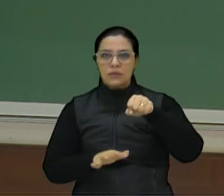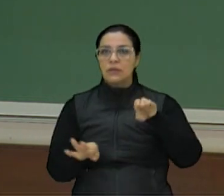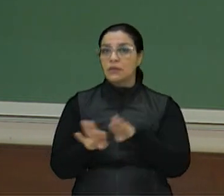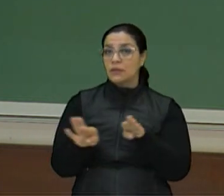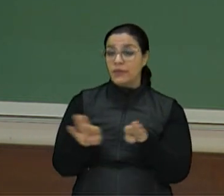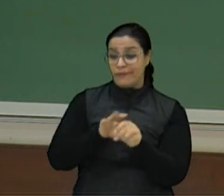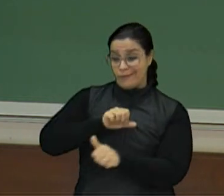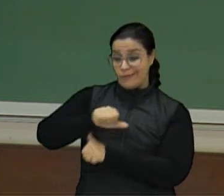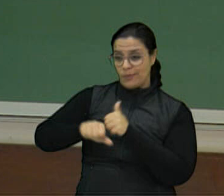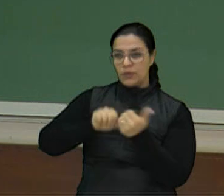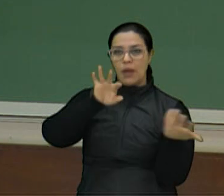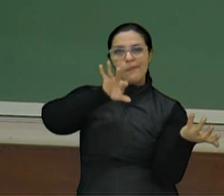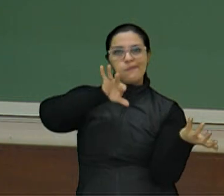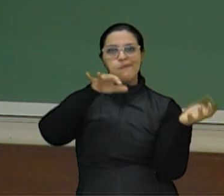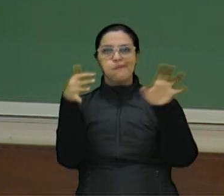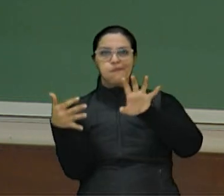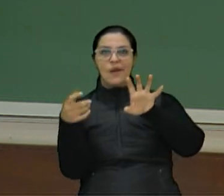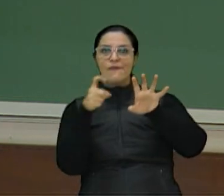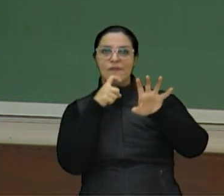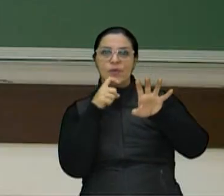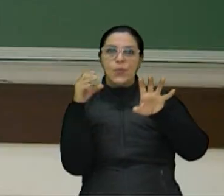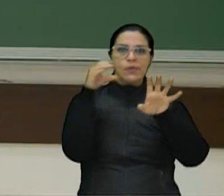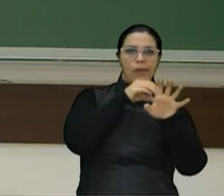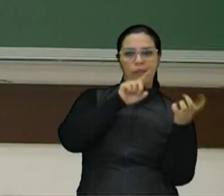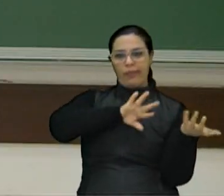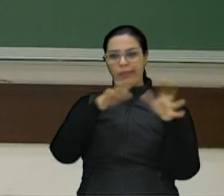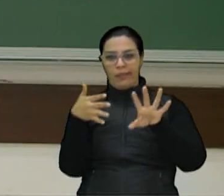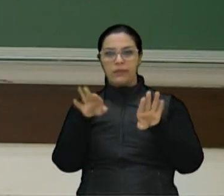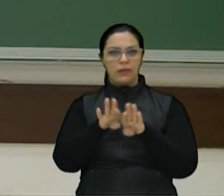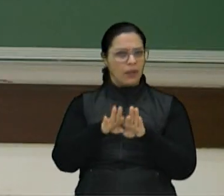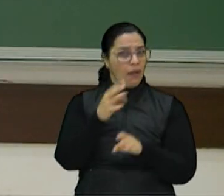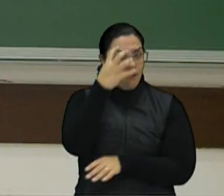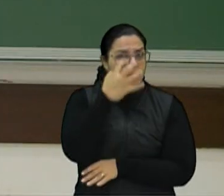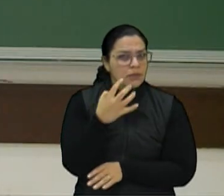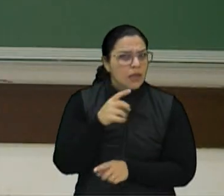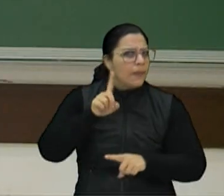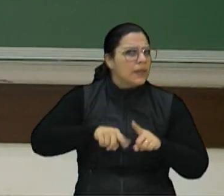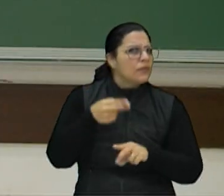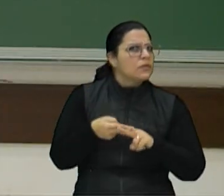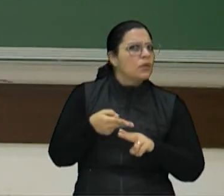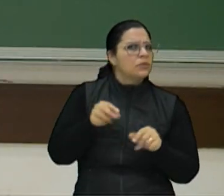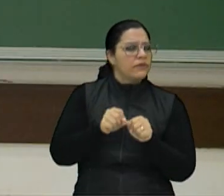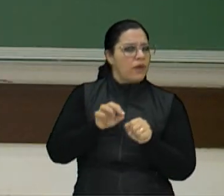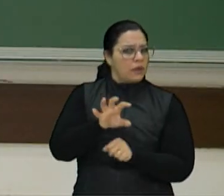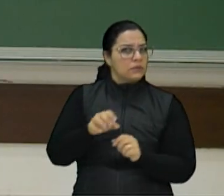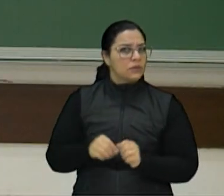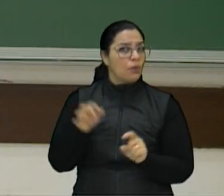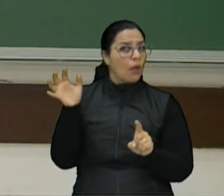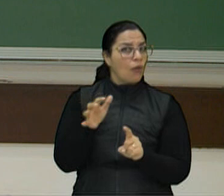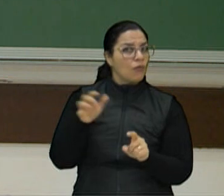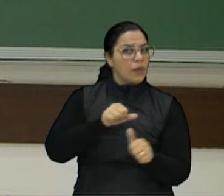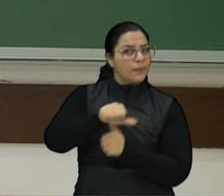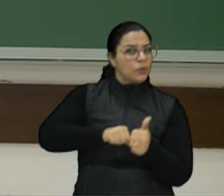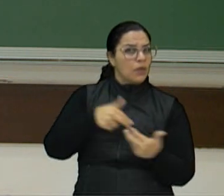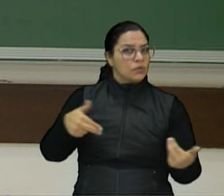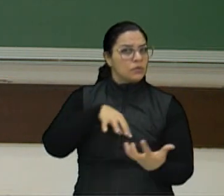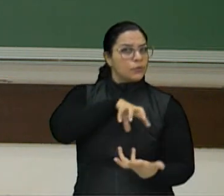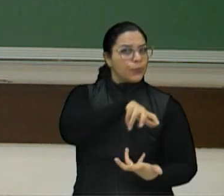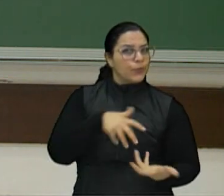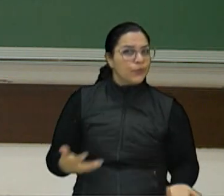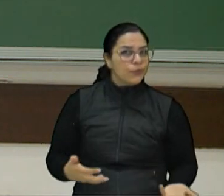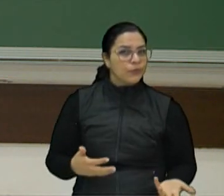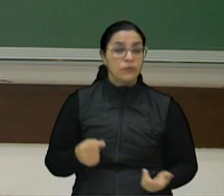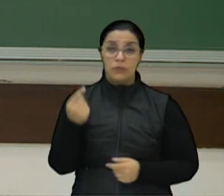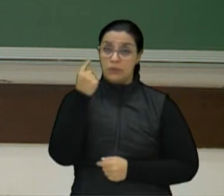a mudança climática? É sério? Que produtos você usa? Eu penso